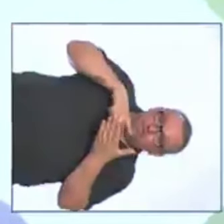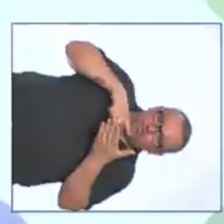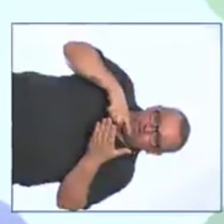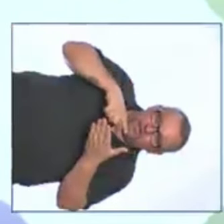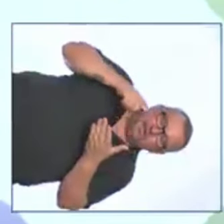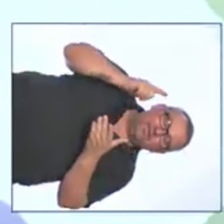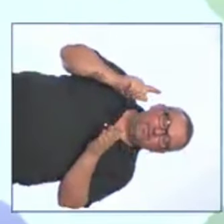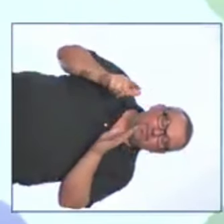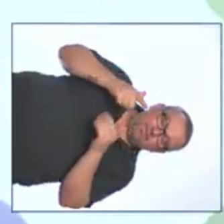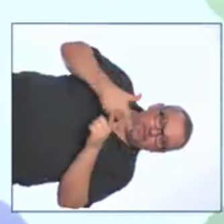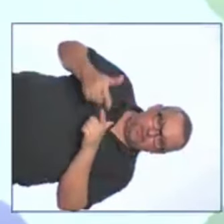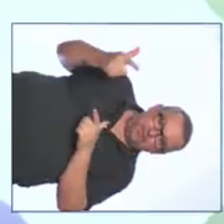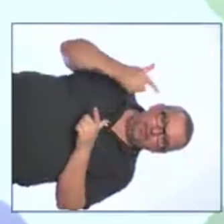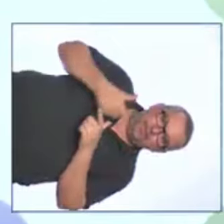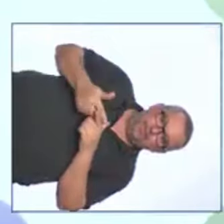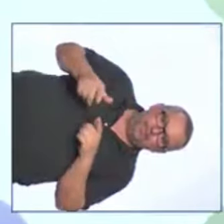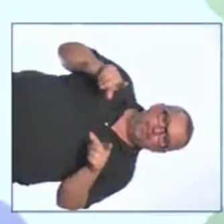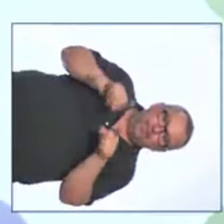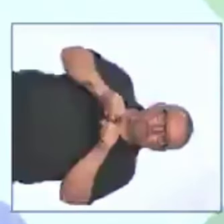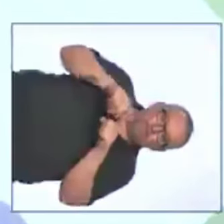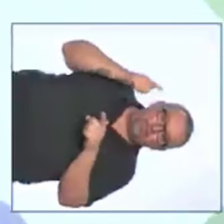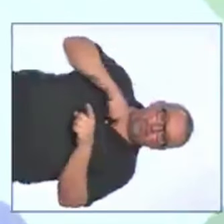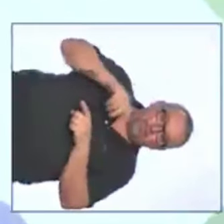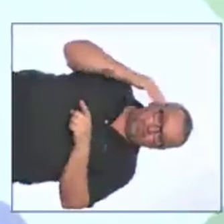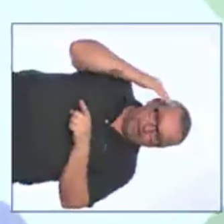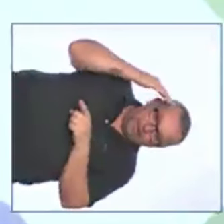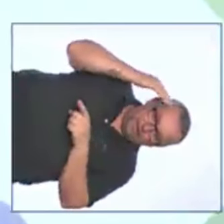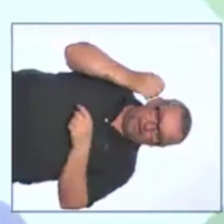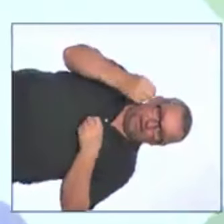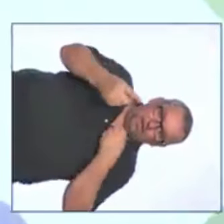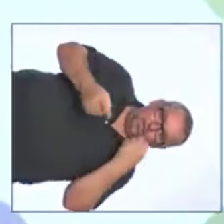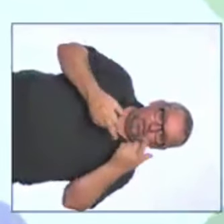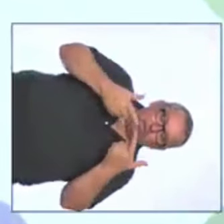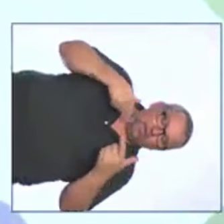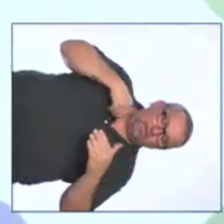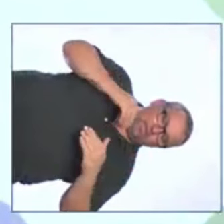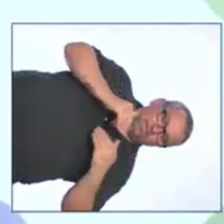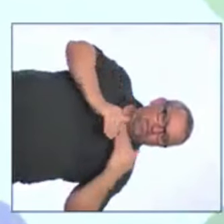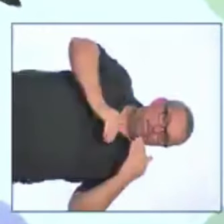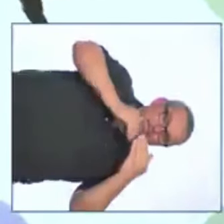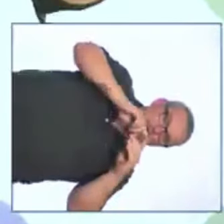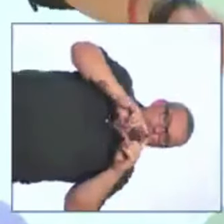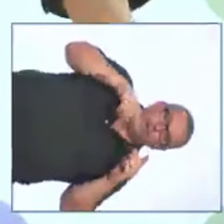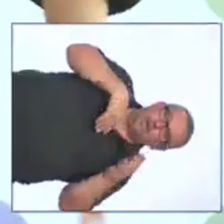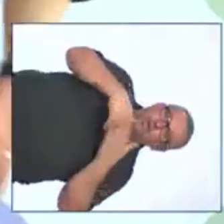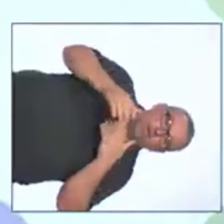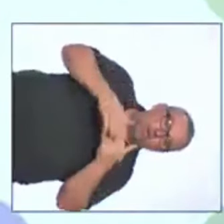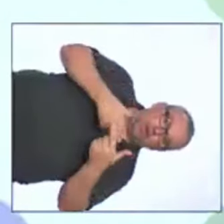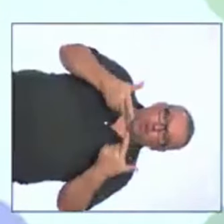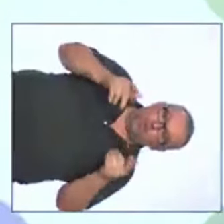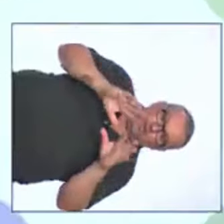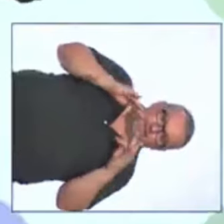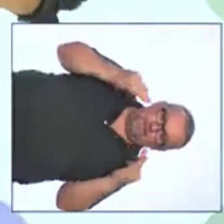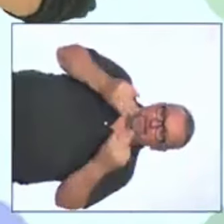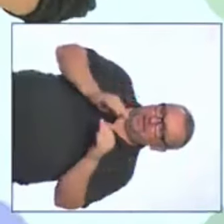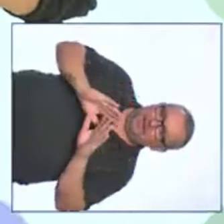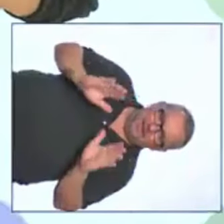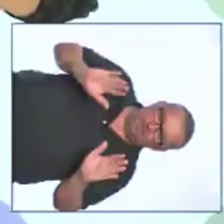burocracia então a gente também entende que algumas coisas elas vão evoluindo então não é que qualquer coisa é a sua família